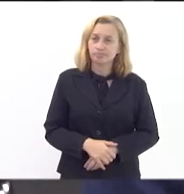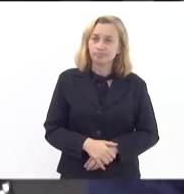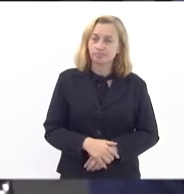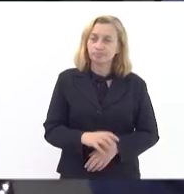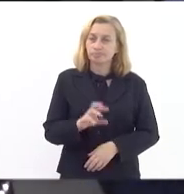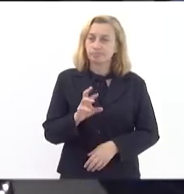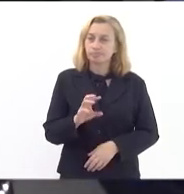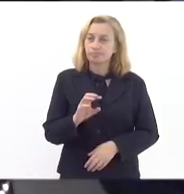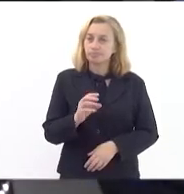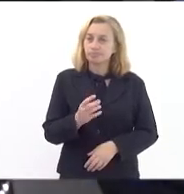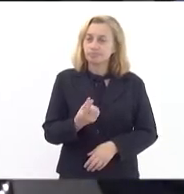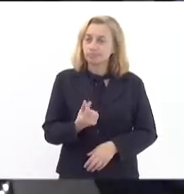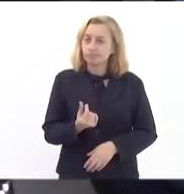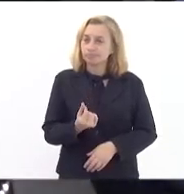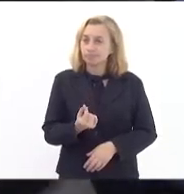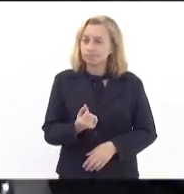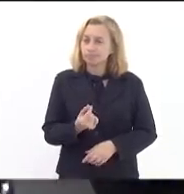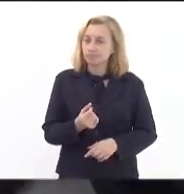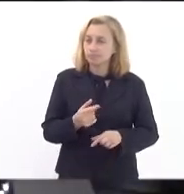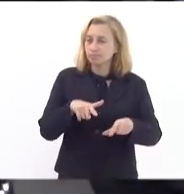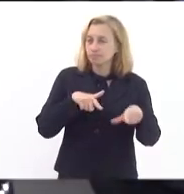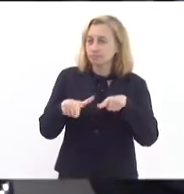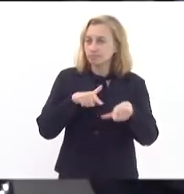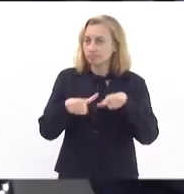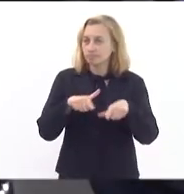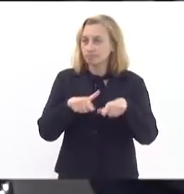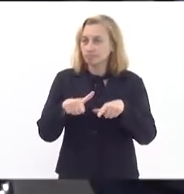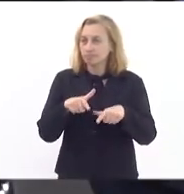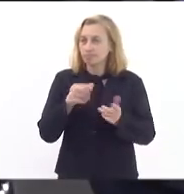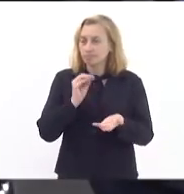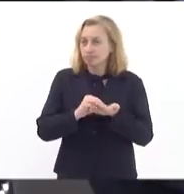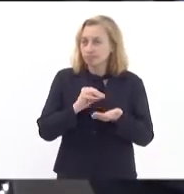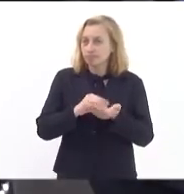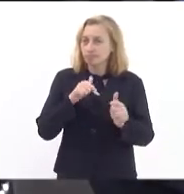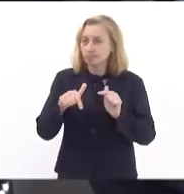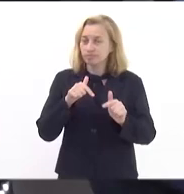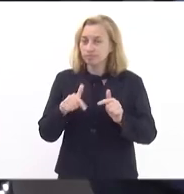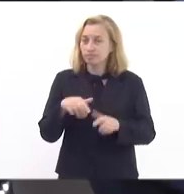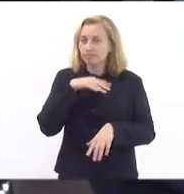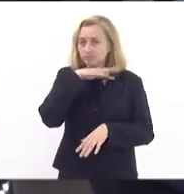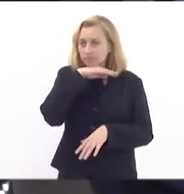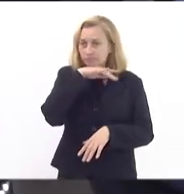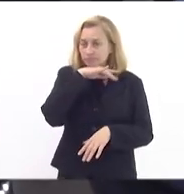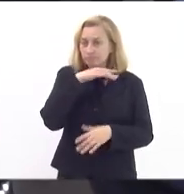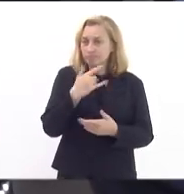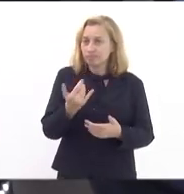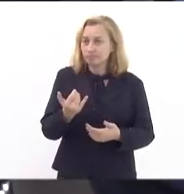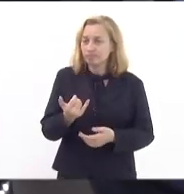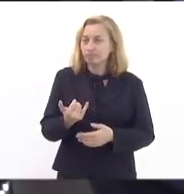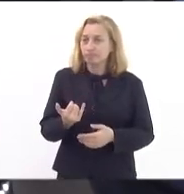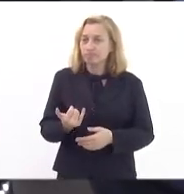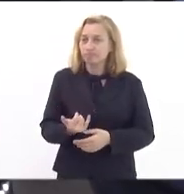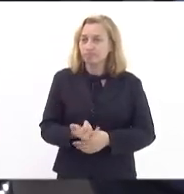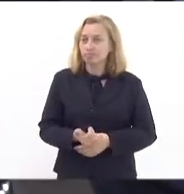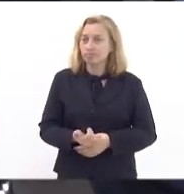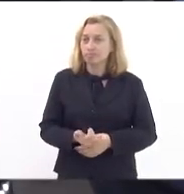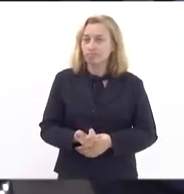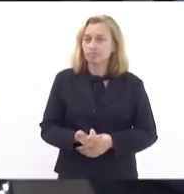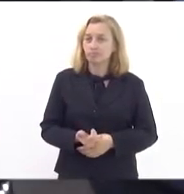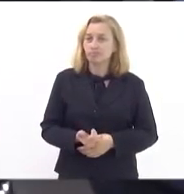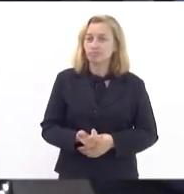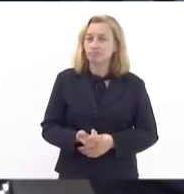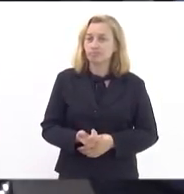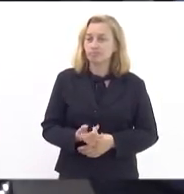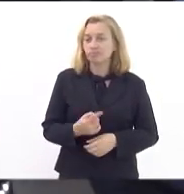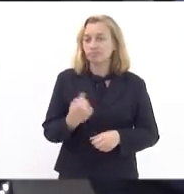renda e do emprego do desemprego etc são maus institucionais do nosso país